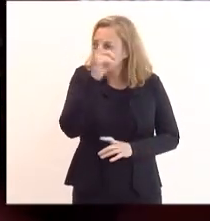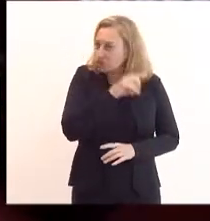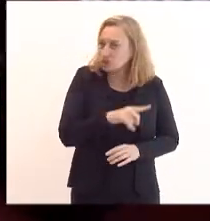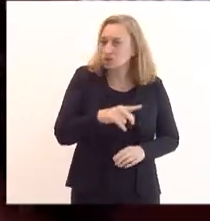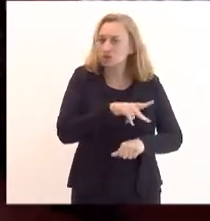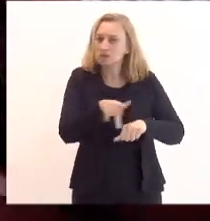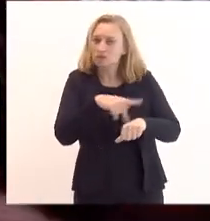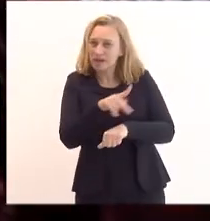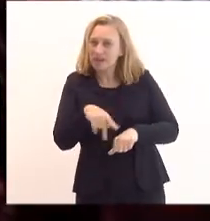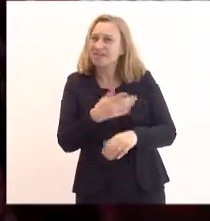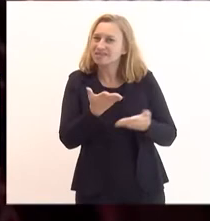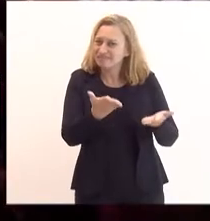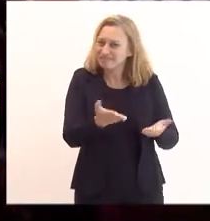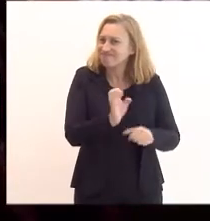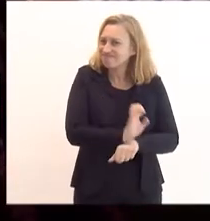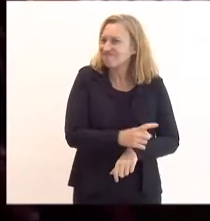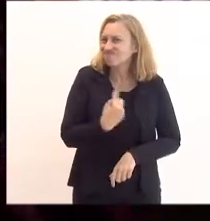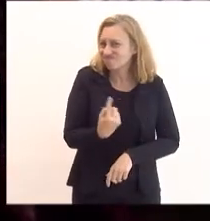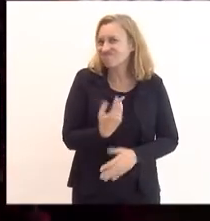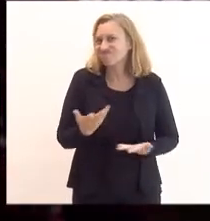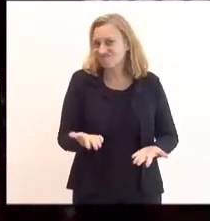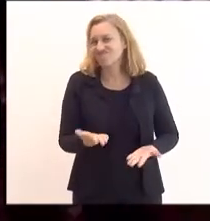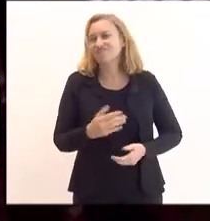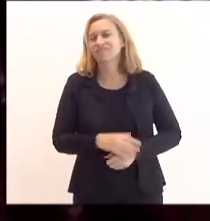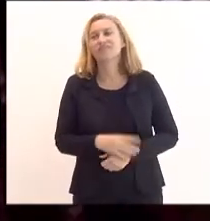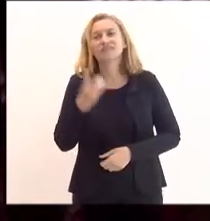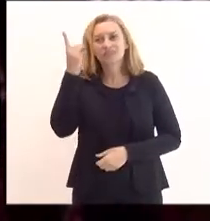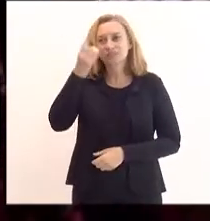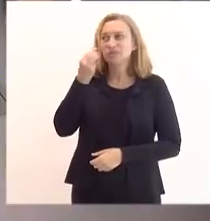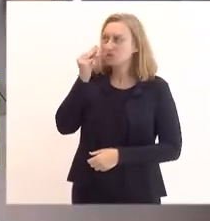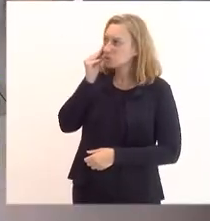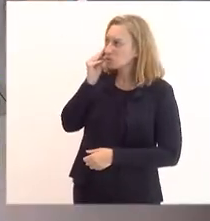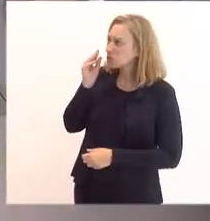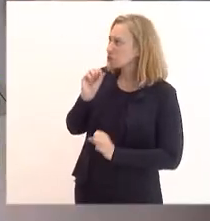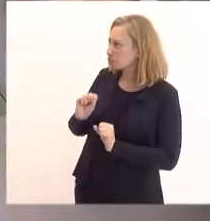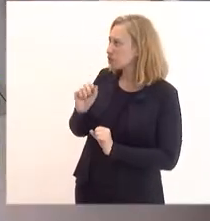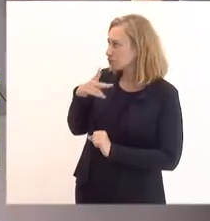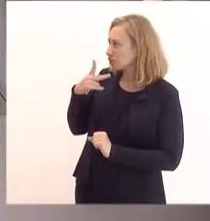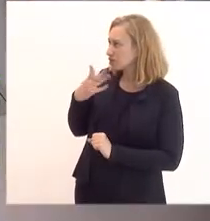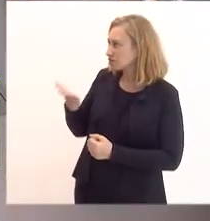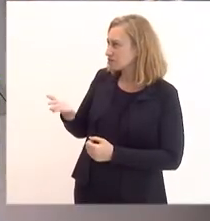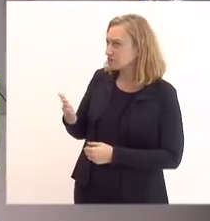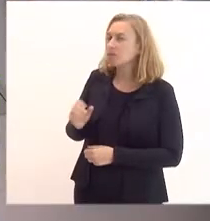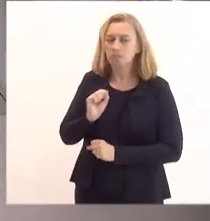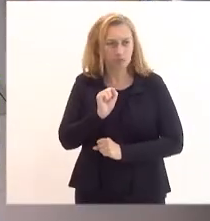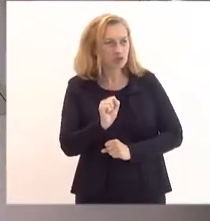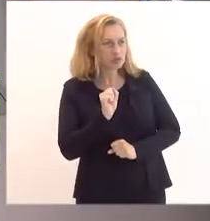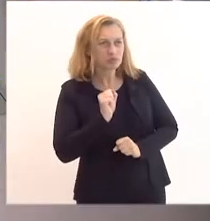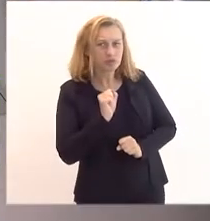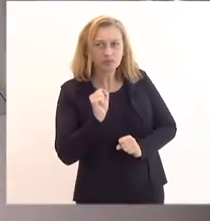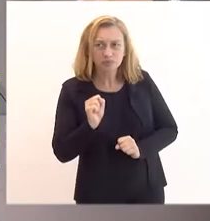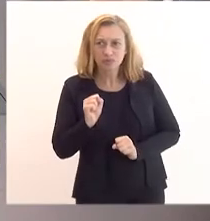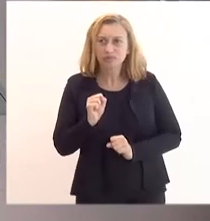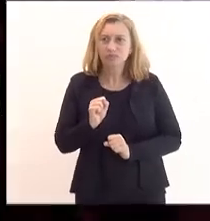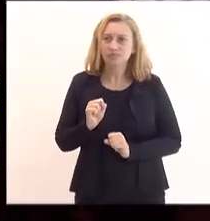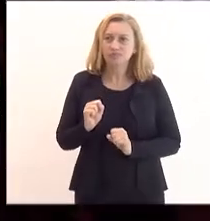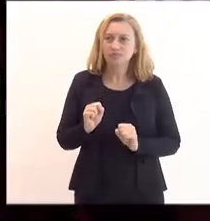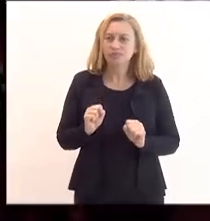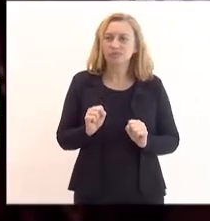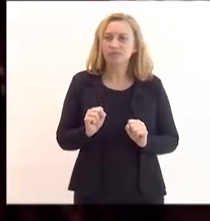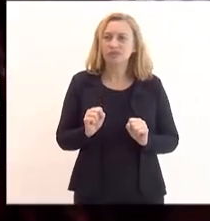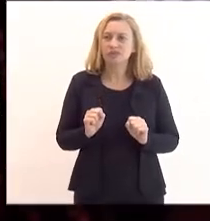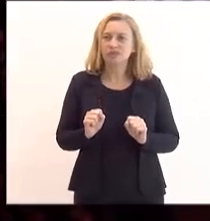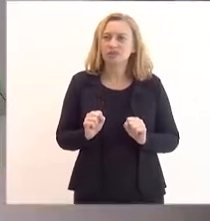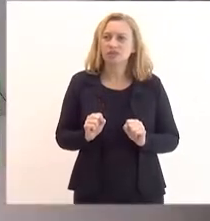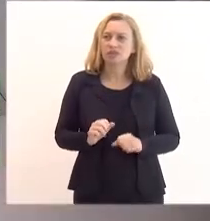estado como o nosso. Deputada Mônica, posso lhe dar uma sugestão? Pois não, já terminei, eu queria só... Eu queria lhe dar